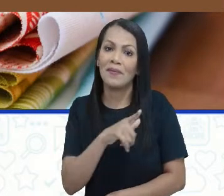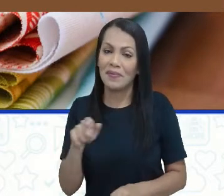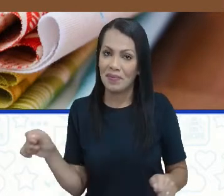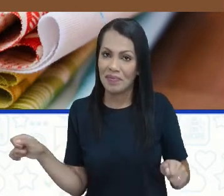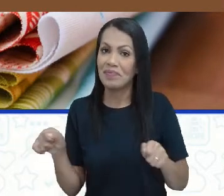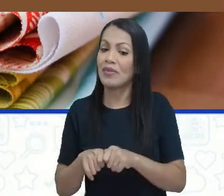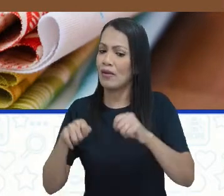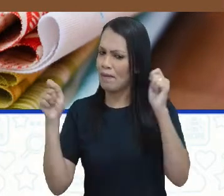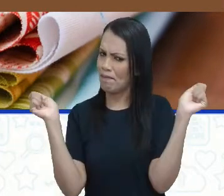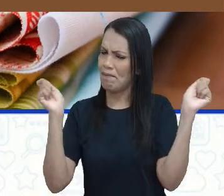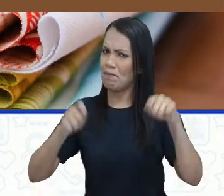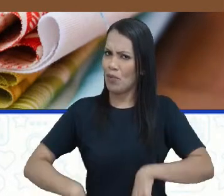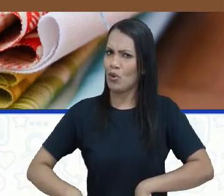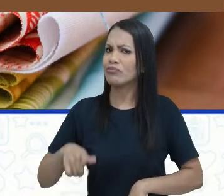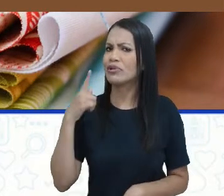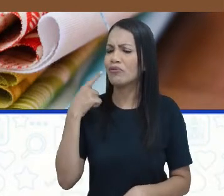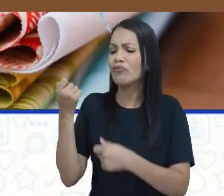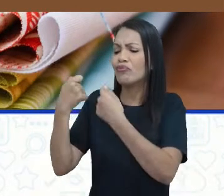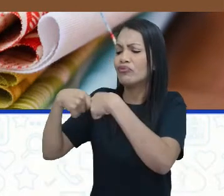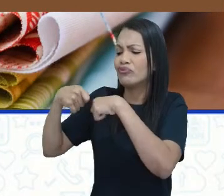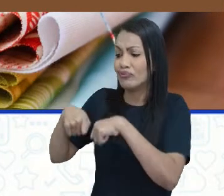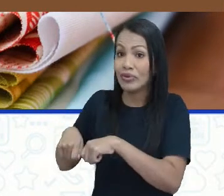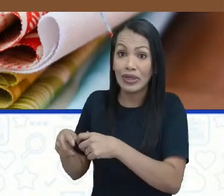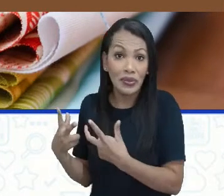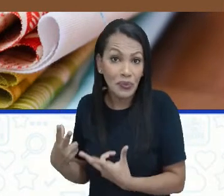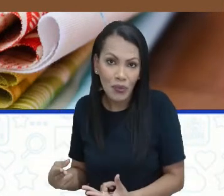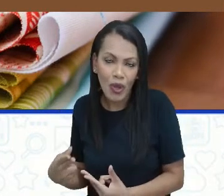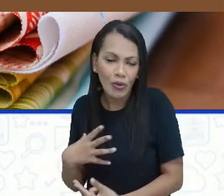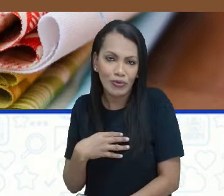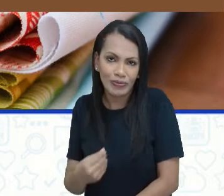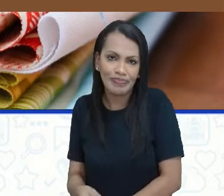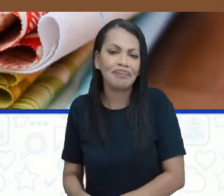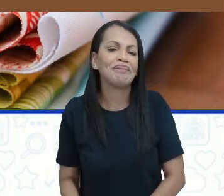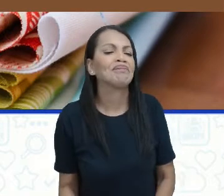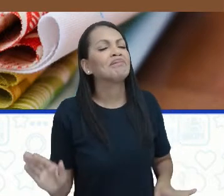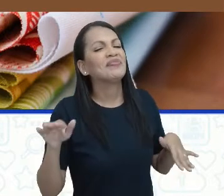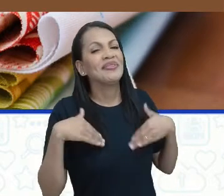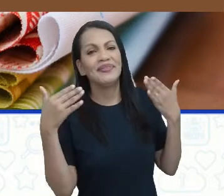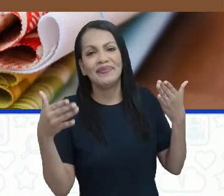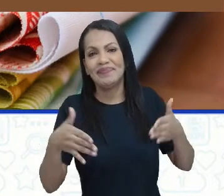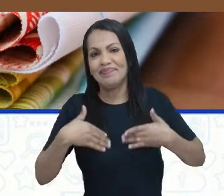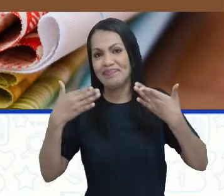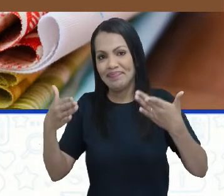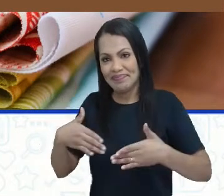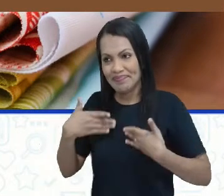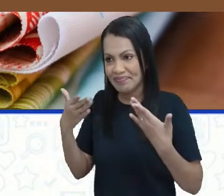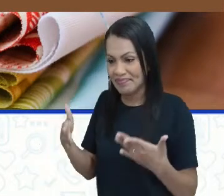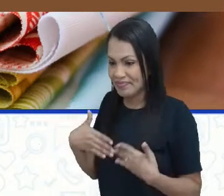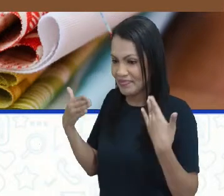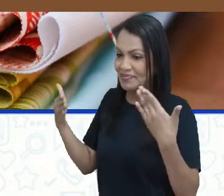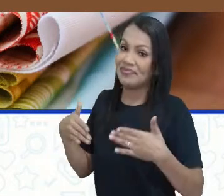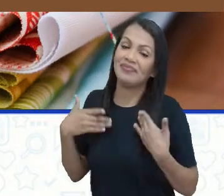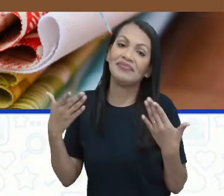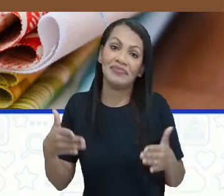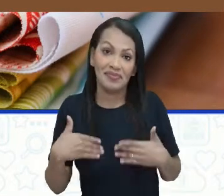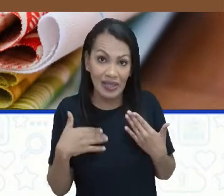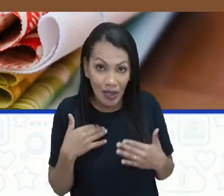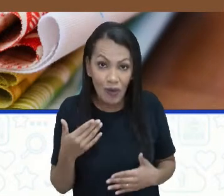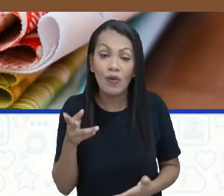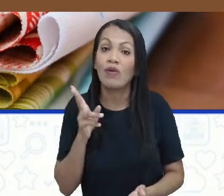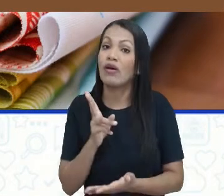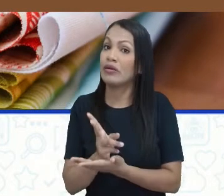Ela pode tecer seus próprios filhos. E feliz foi durante algum tempo. Ela ficou feliz com isso que aconteceu,